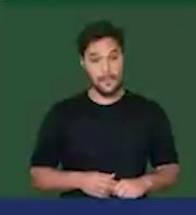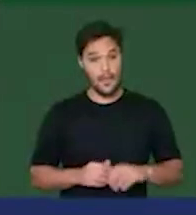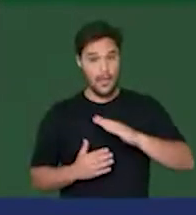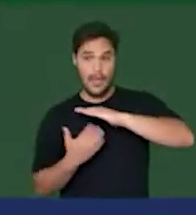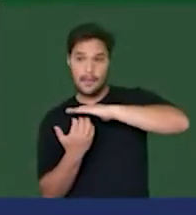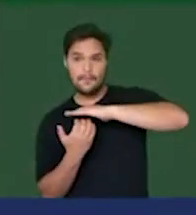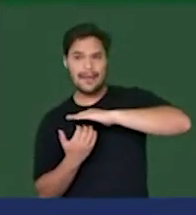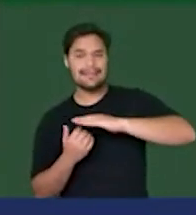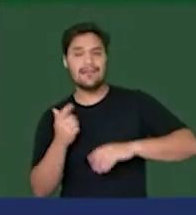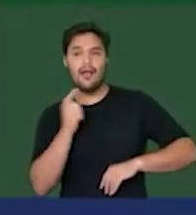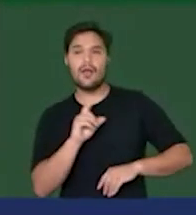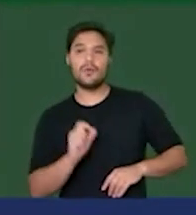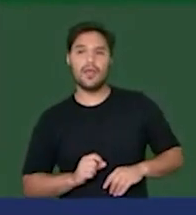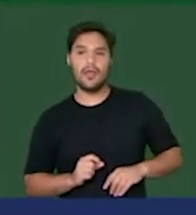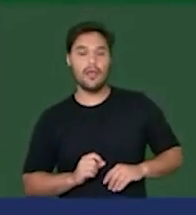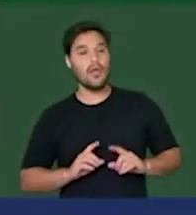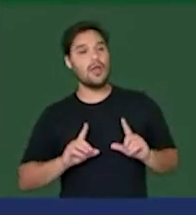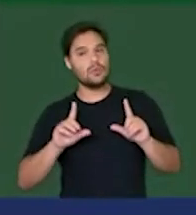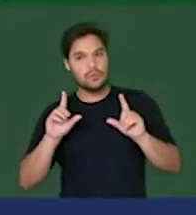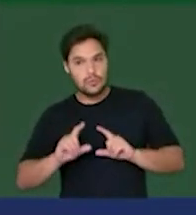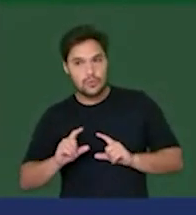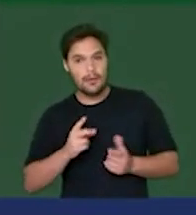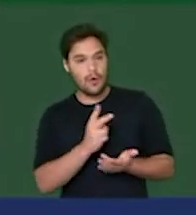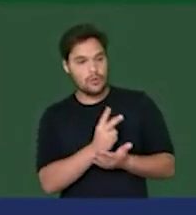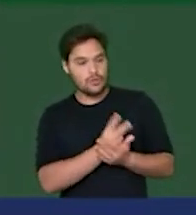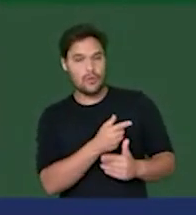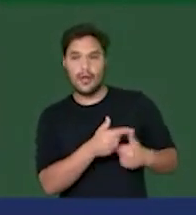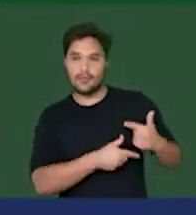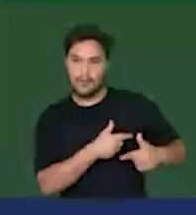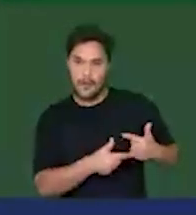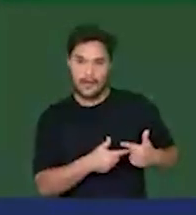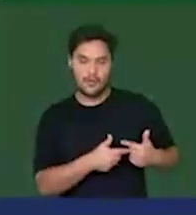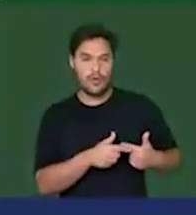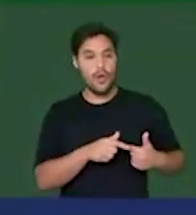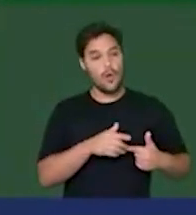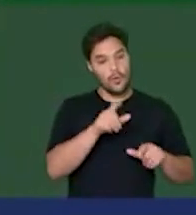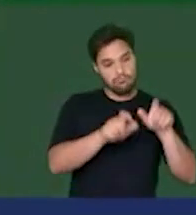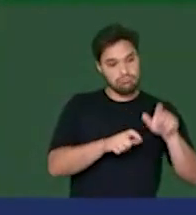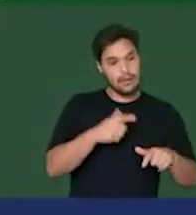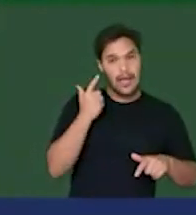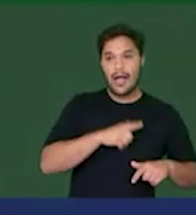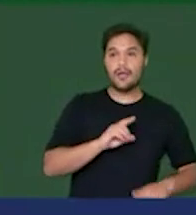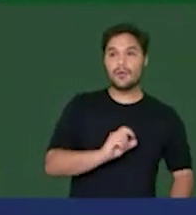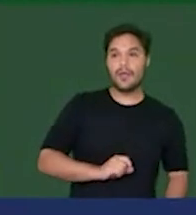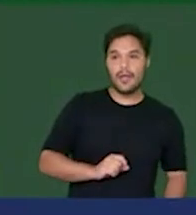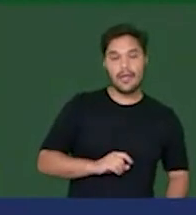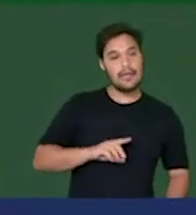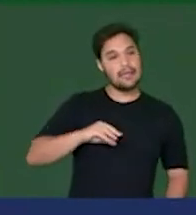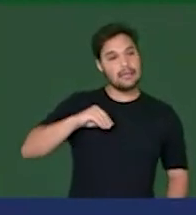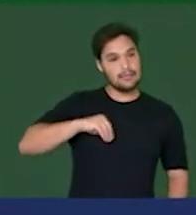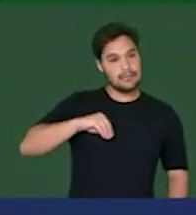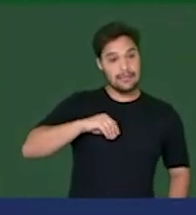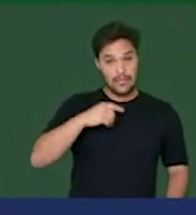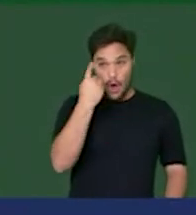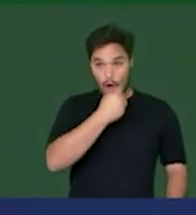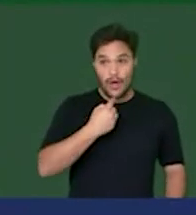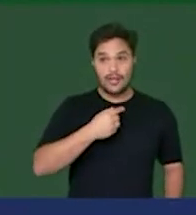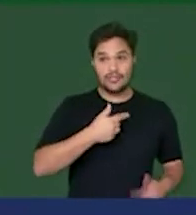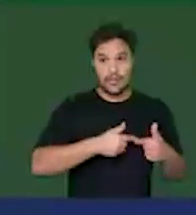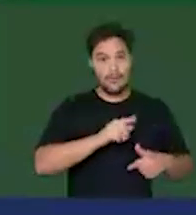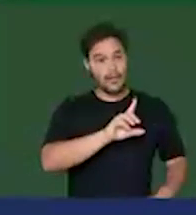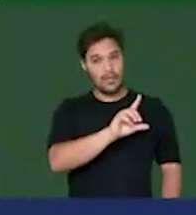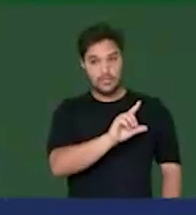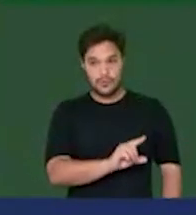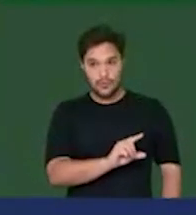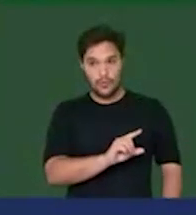da empresa ganha? Um alívio para poder manter os funcionários trabalhando. O que o empregado ganha? Uma redução na jornada e,